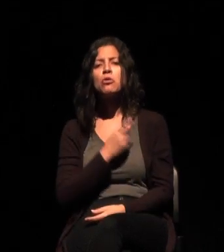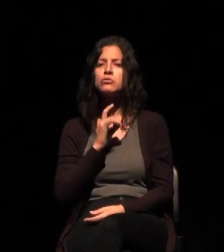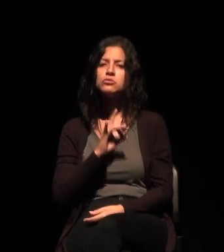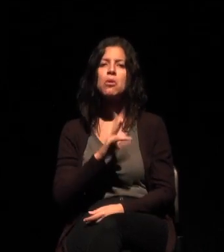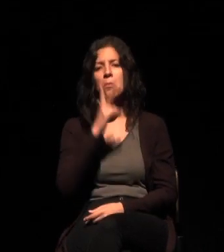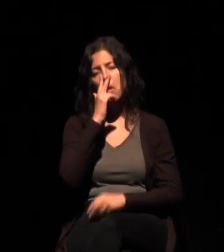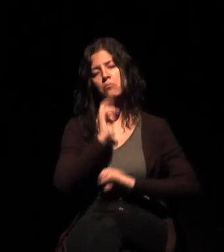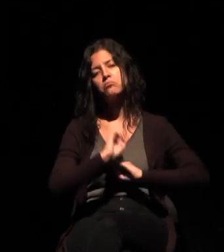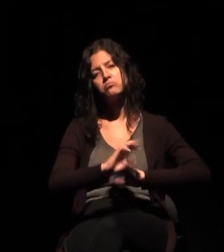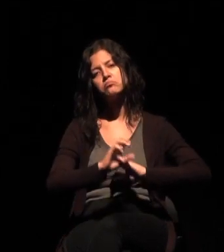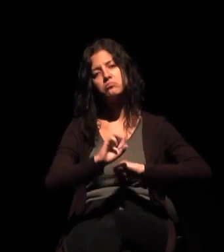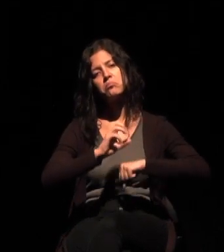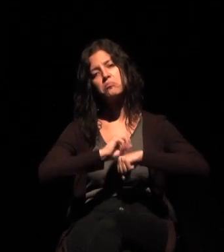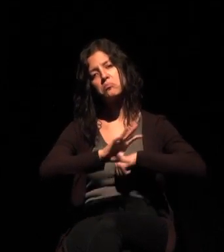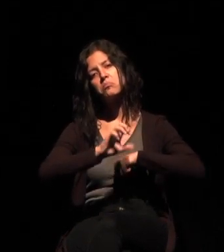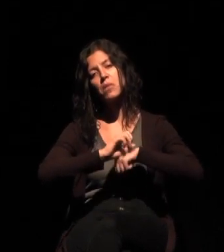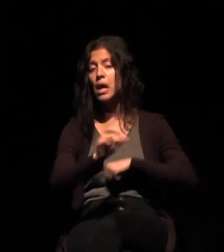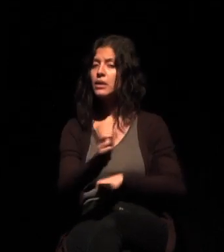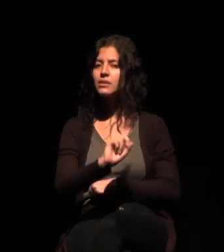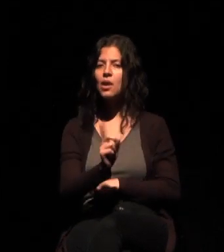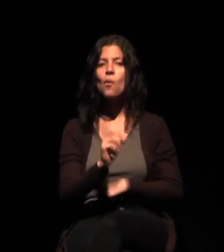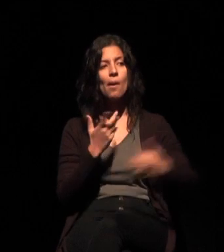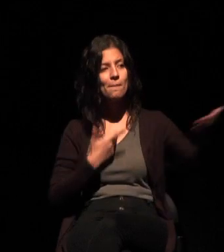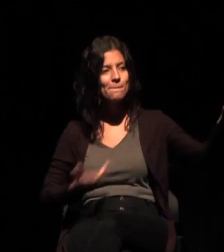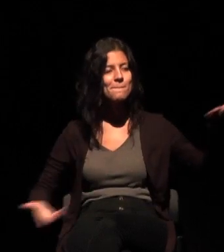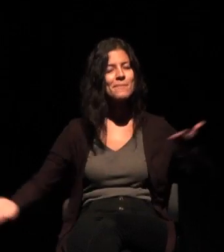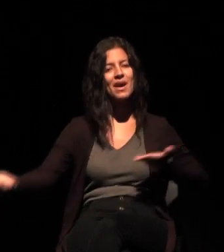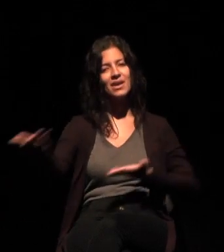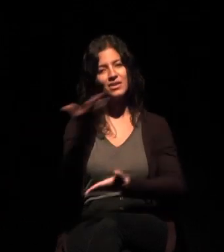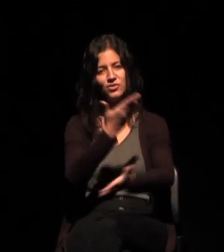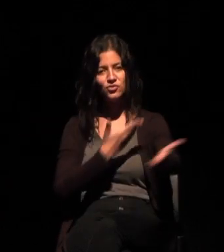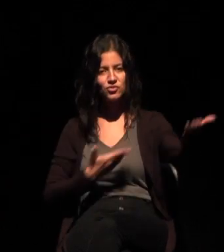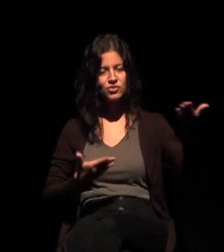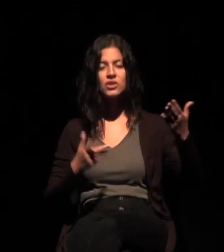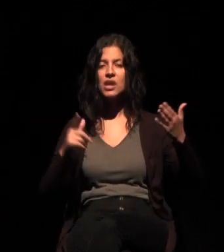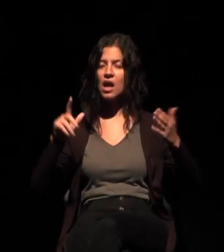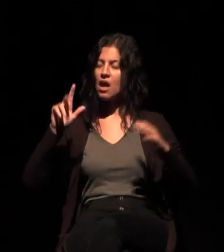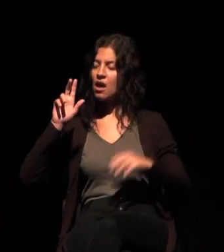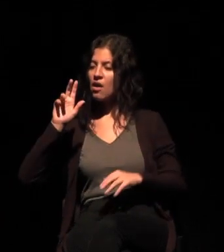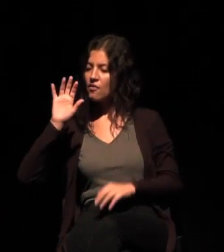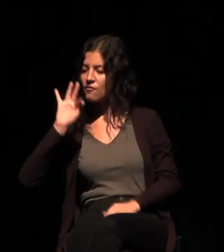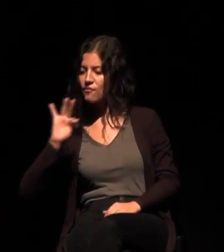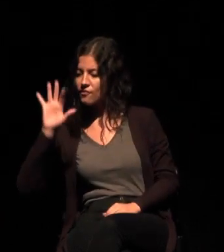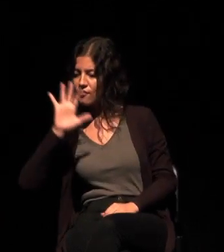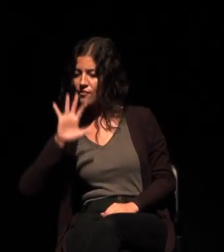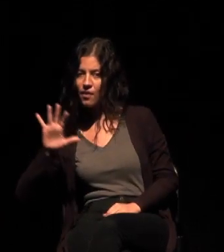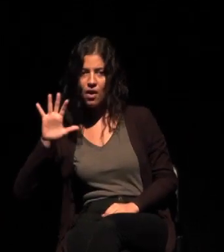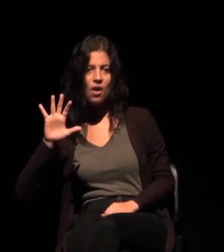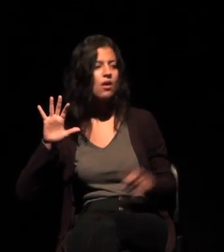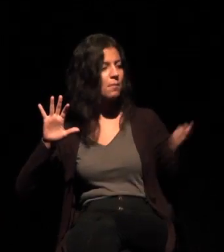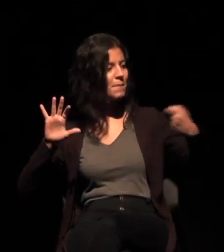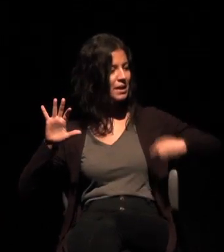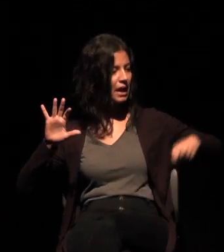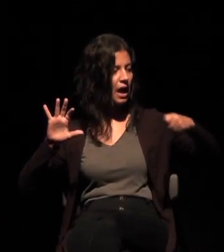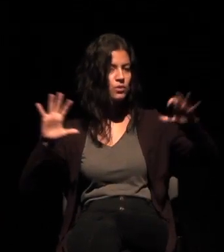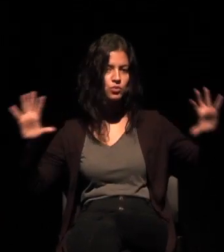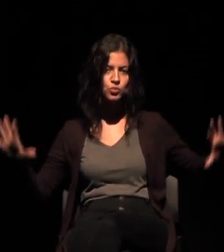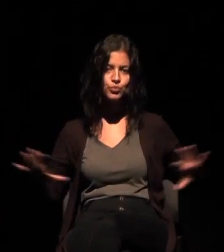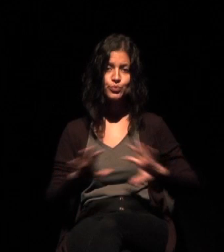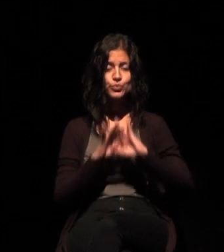de conhecimento para uma partilha de conhecimento entre estes dois universos que entendemos ser fundamental